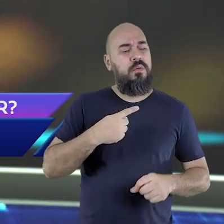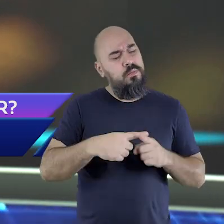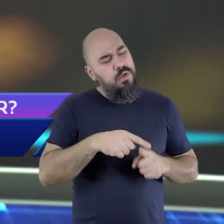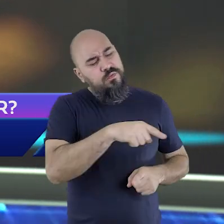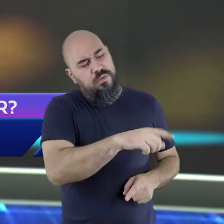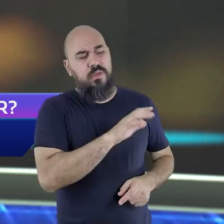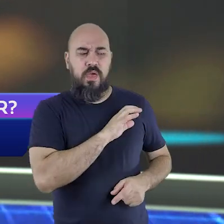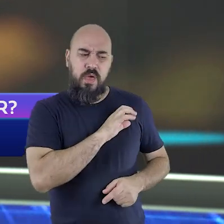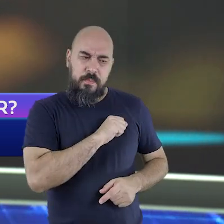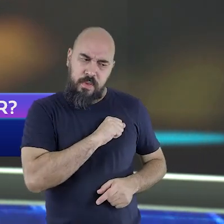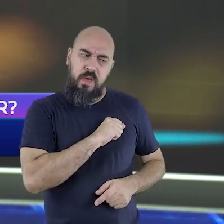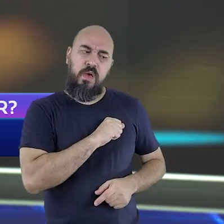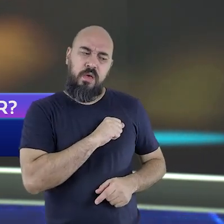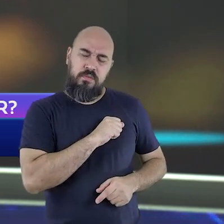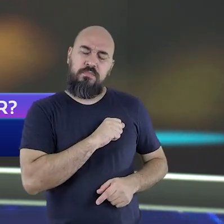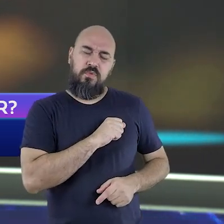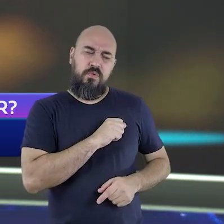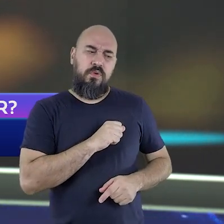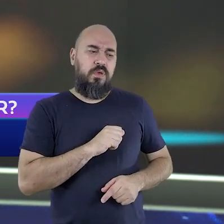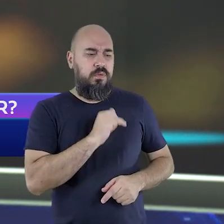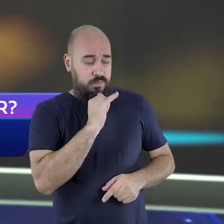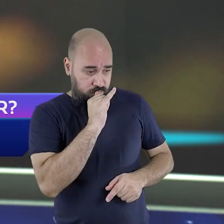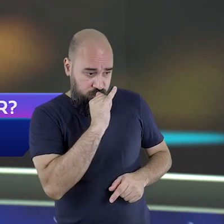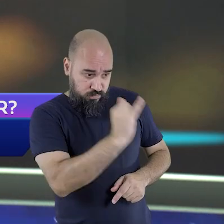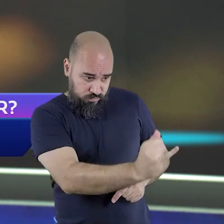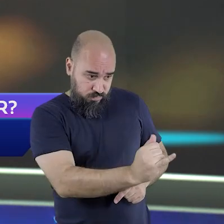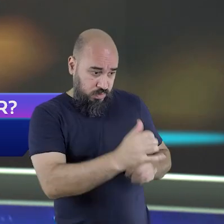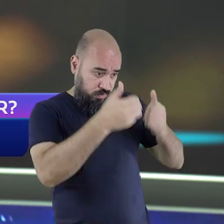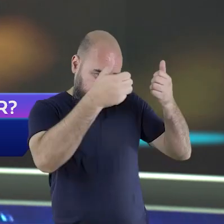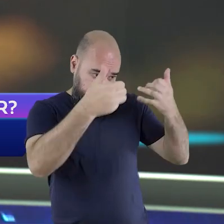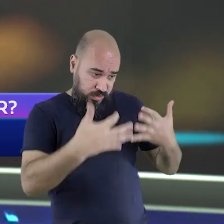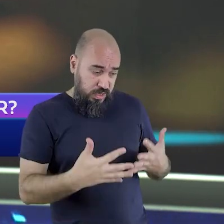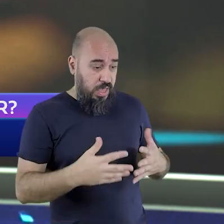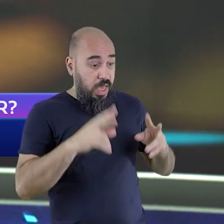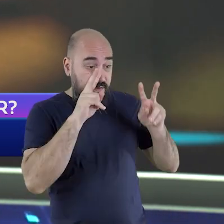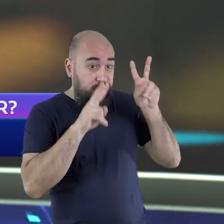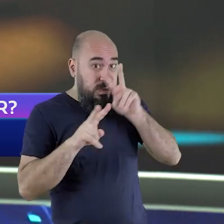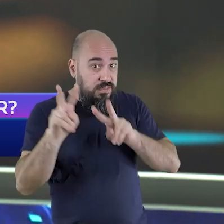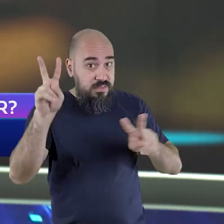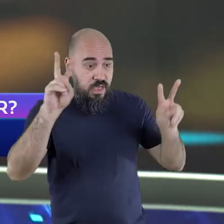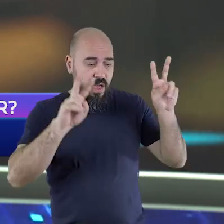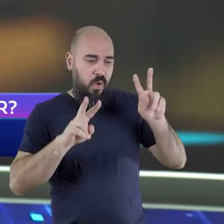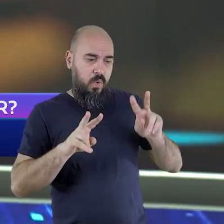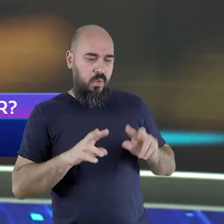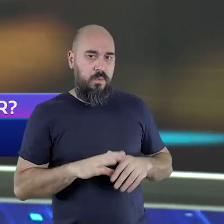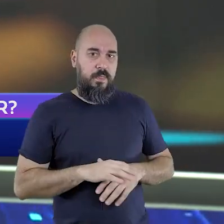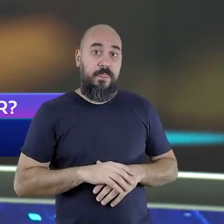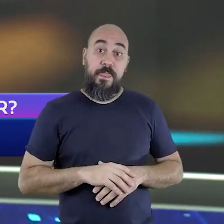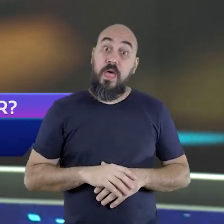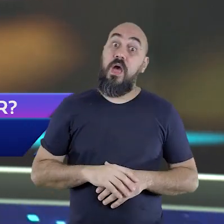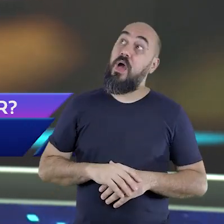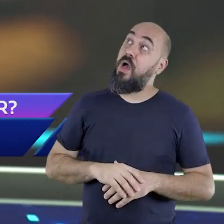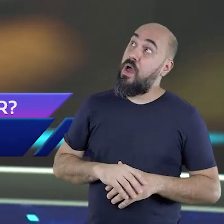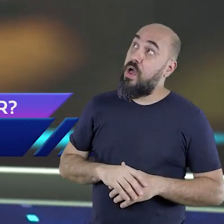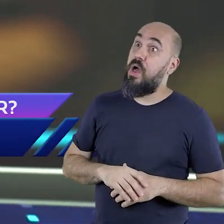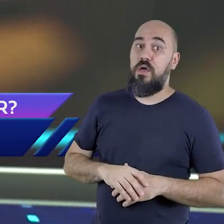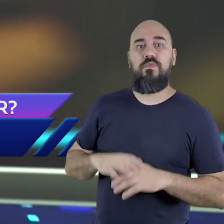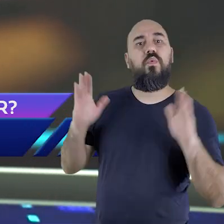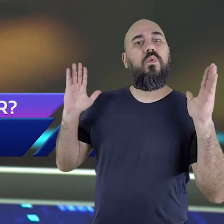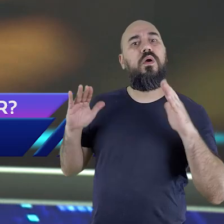amado, considera, pois, a coisa e entende a visão. Daniel, então, foi animado pelo